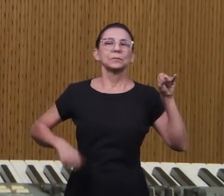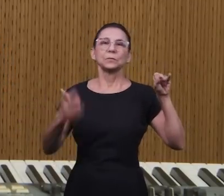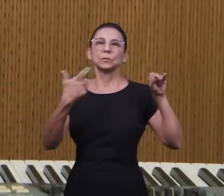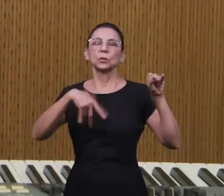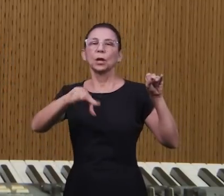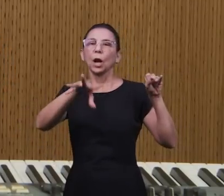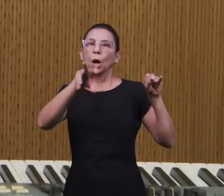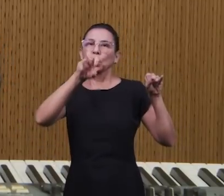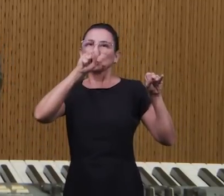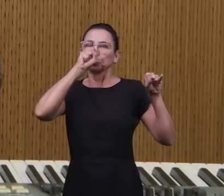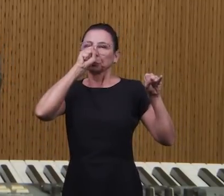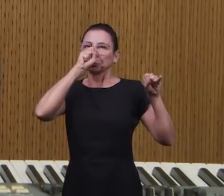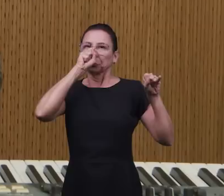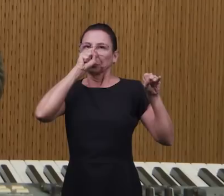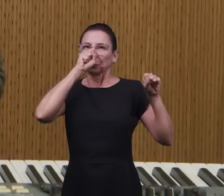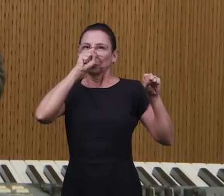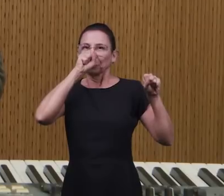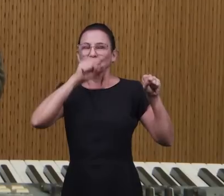Mudei para V.